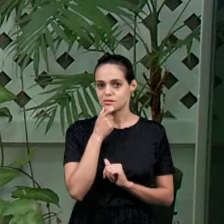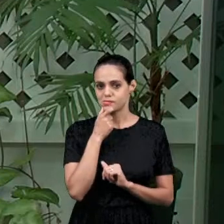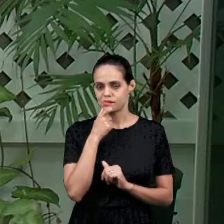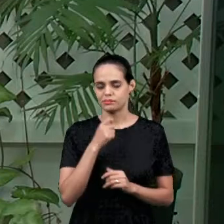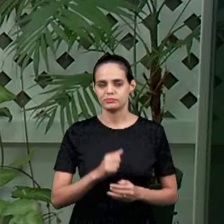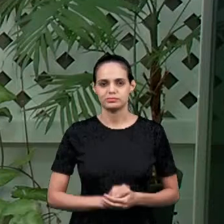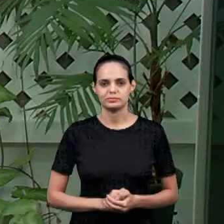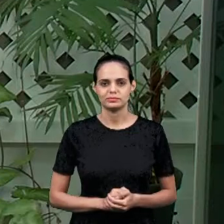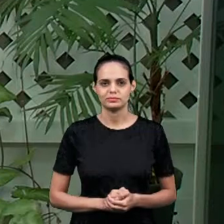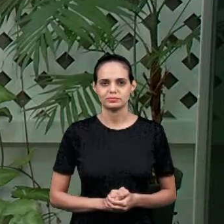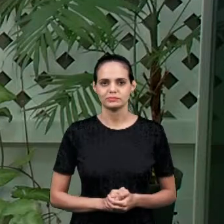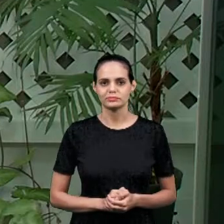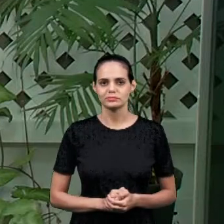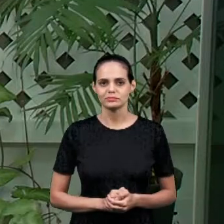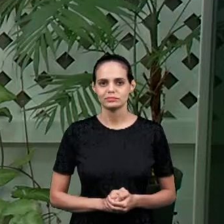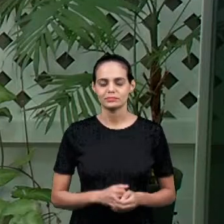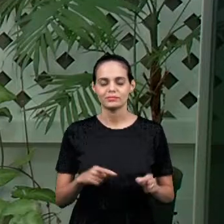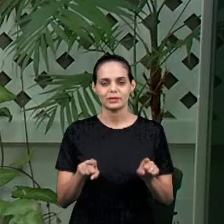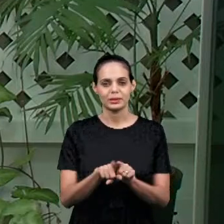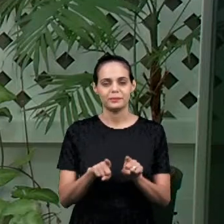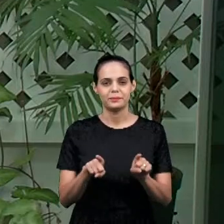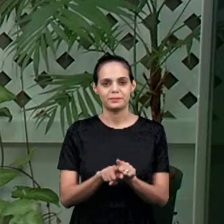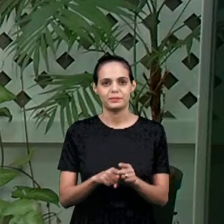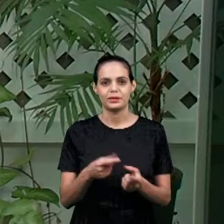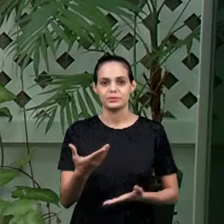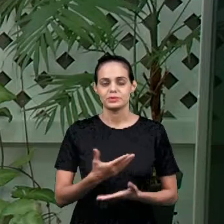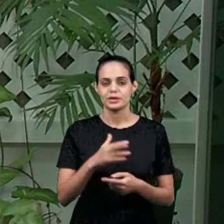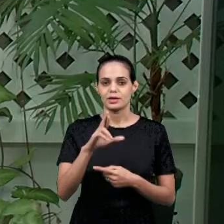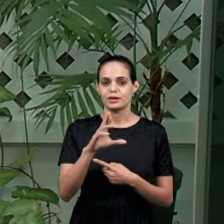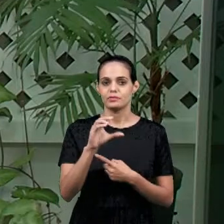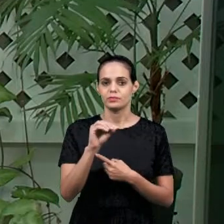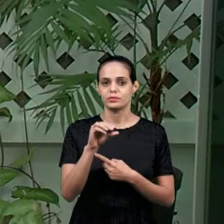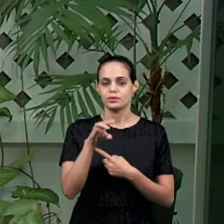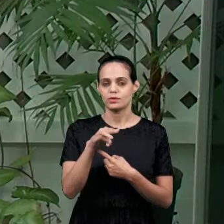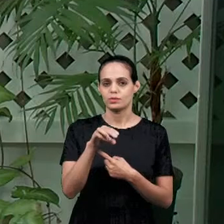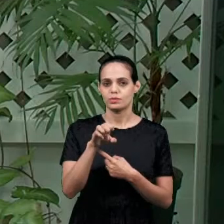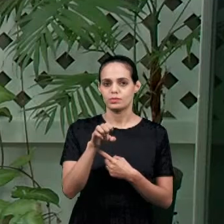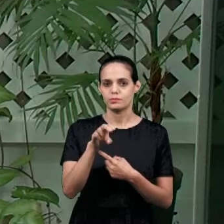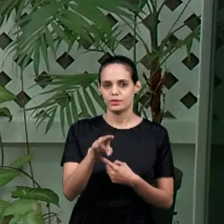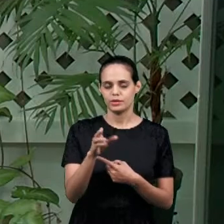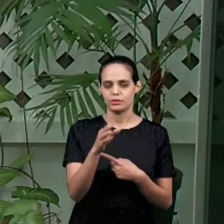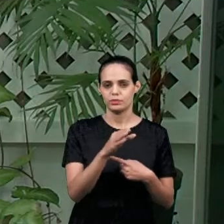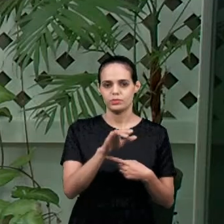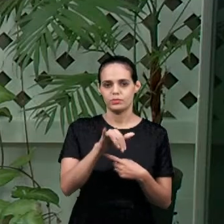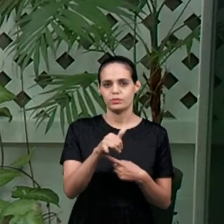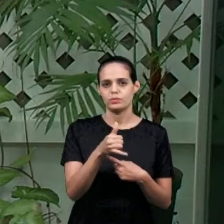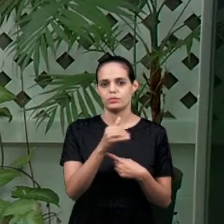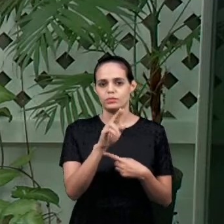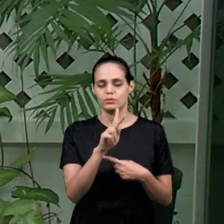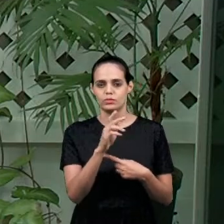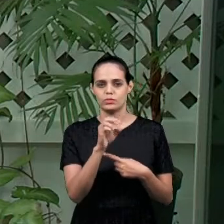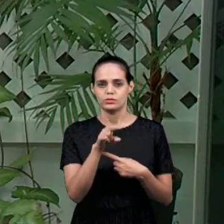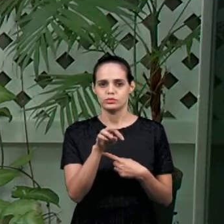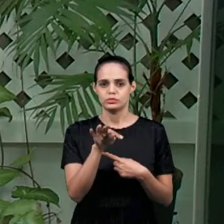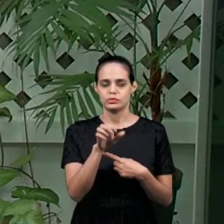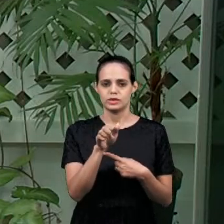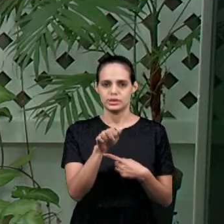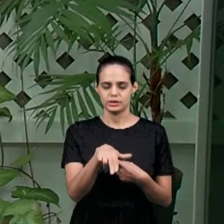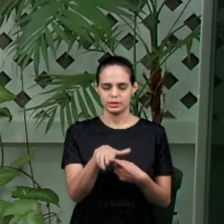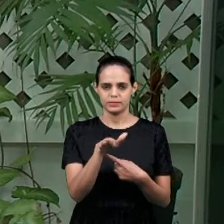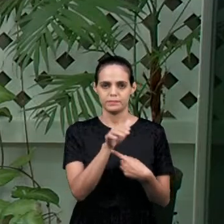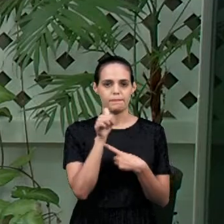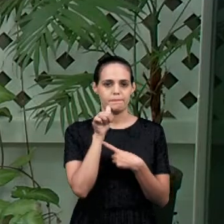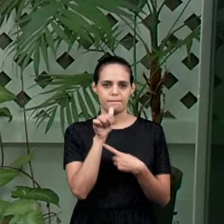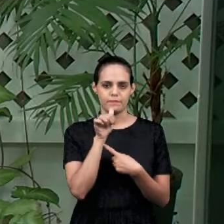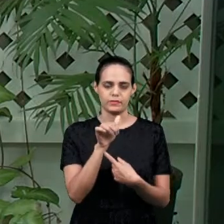O nosso irmão Romeu também, Jonathan e Deise